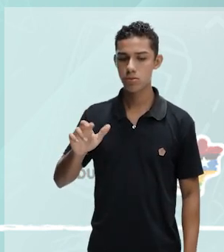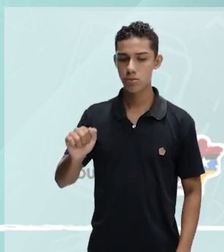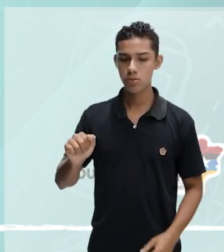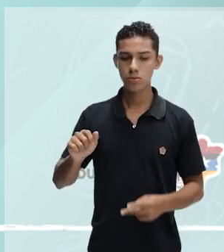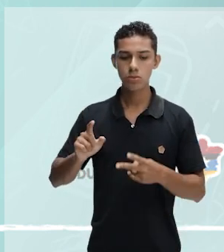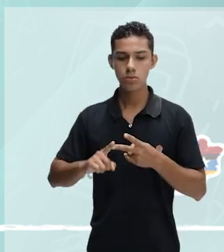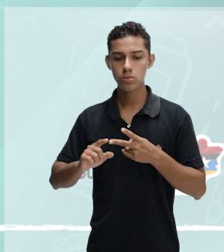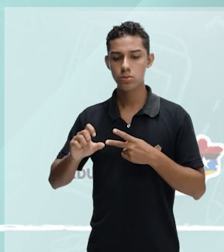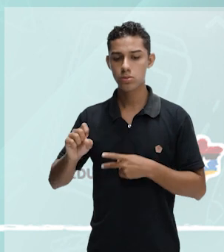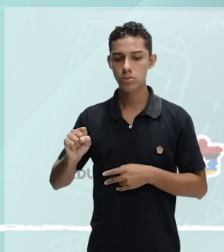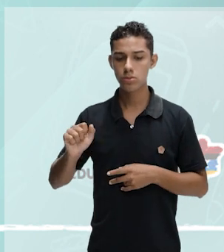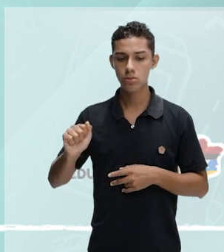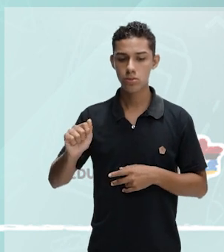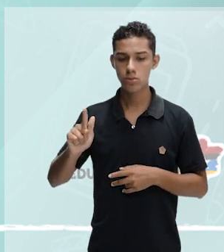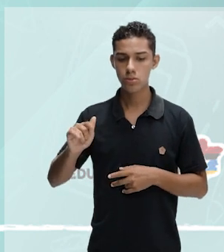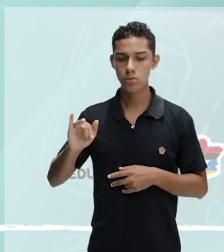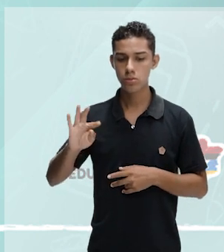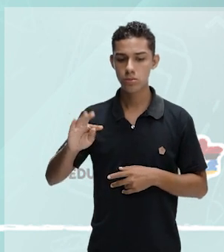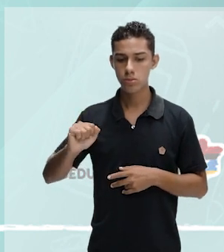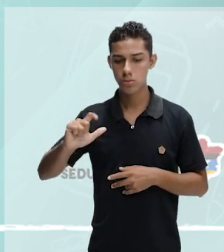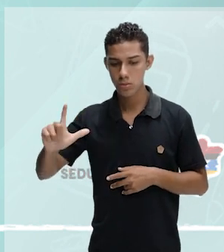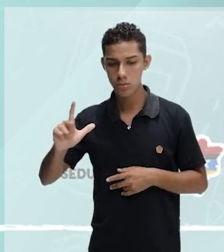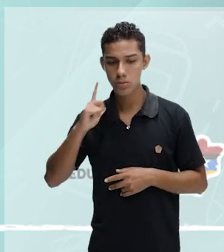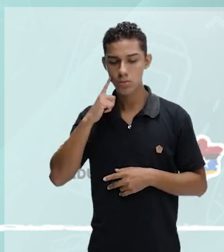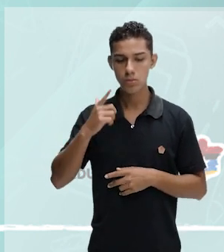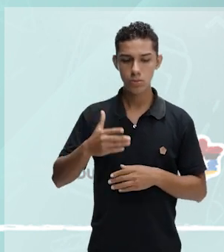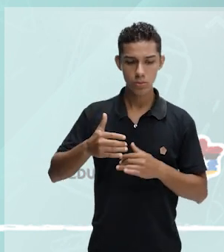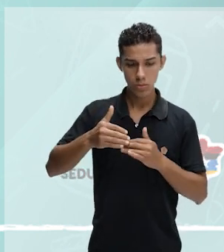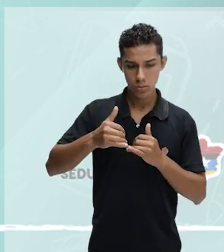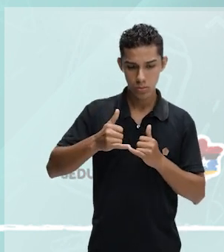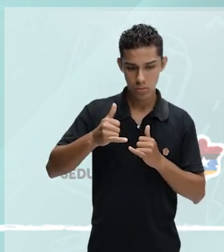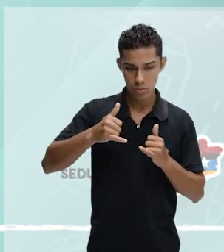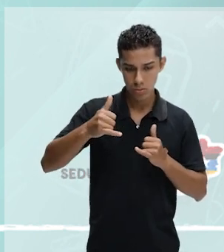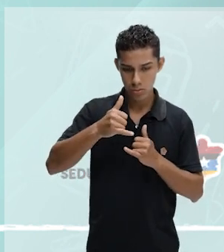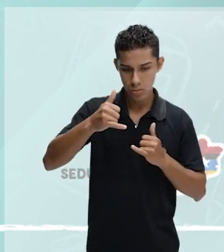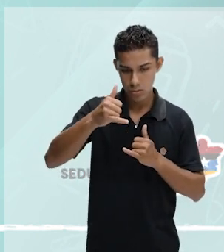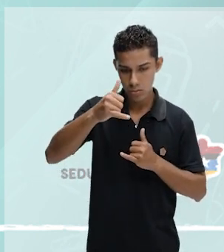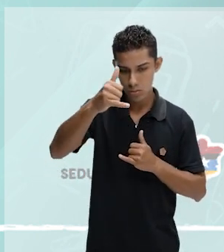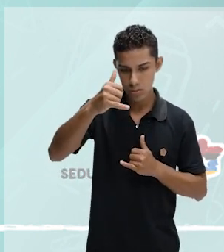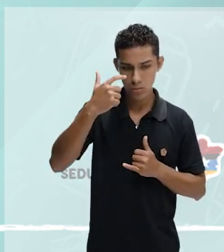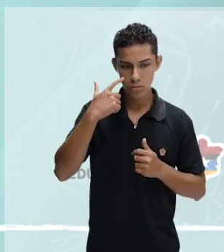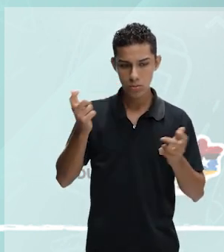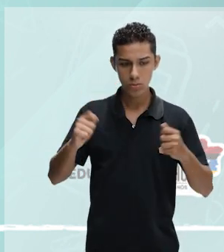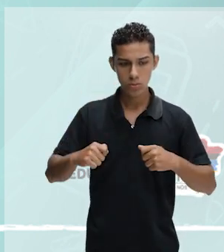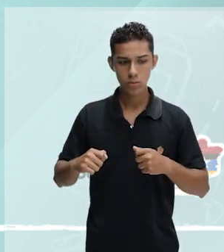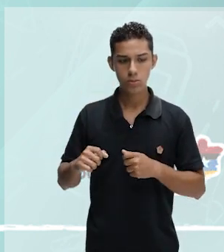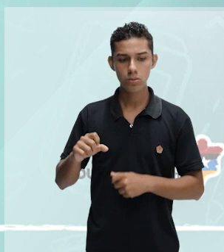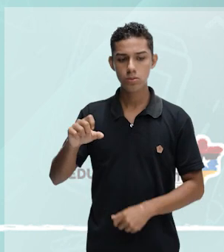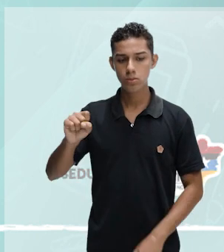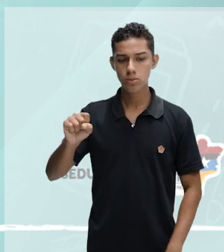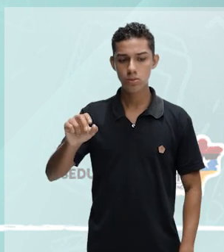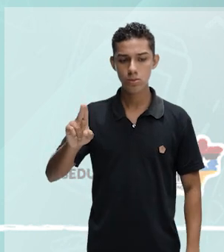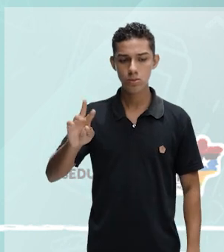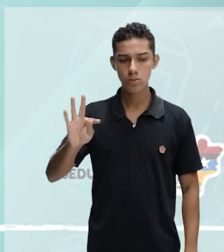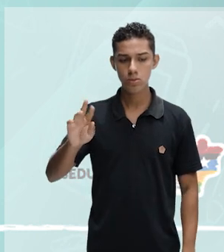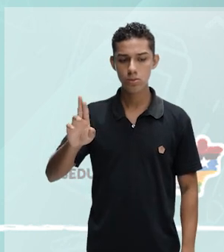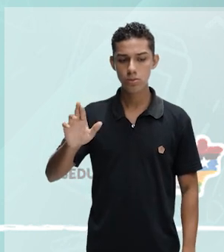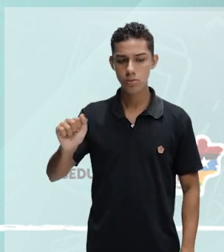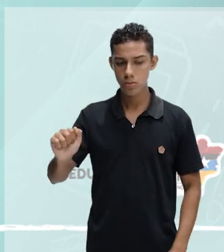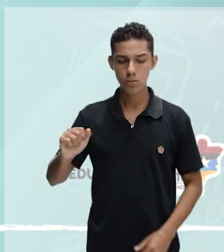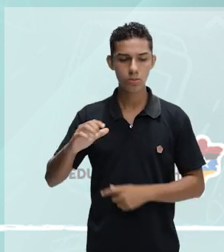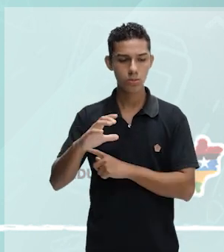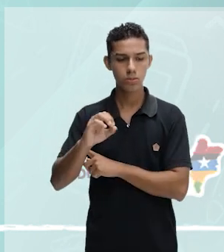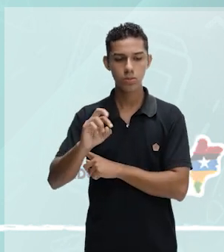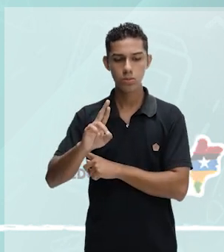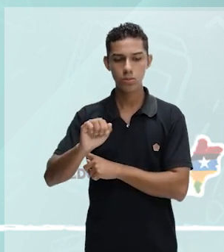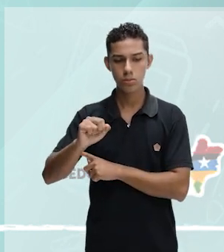Memorize esse nome, sagital, tá? Corta o corpo ao meio. Nós temos aqui, ó, uma sutura coronal, que